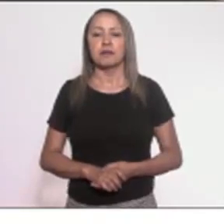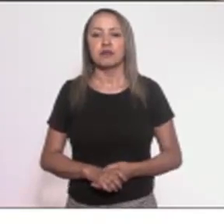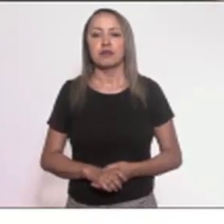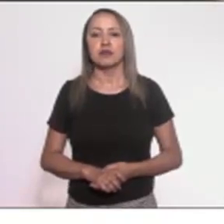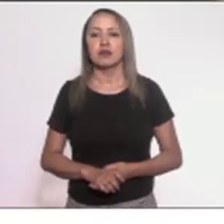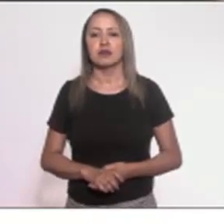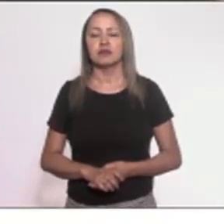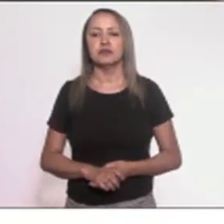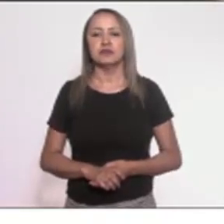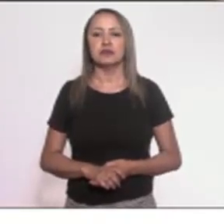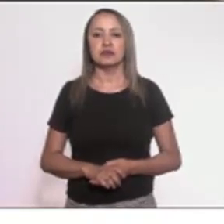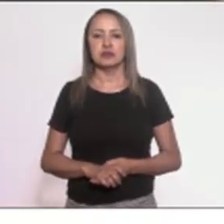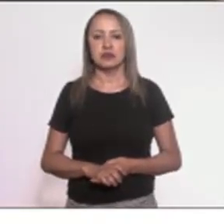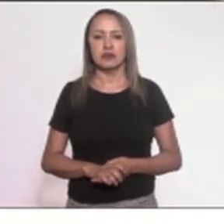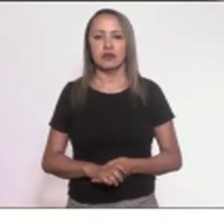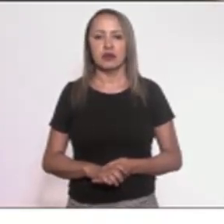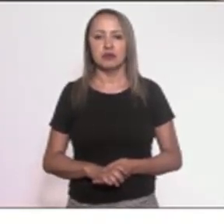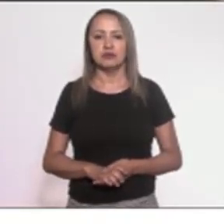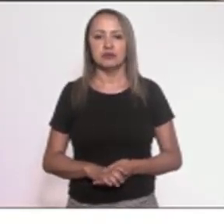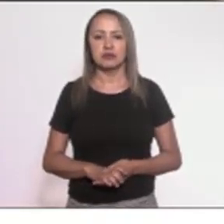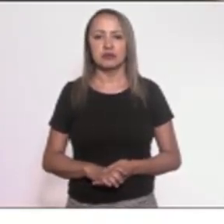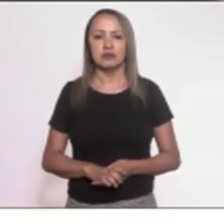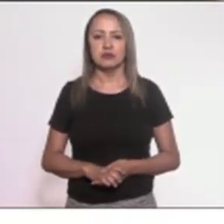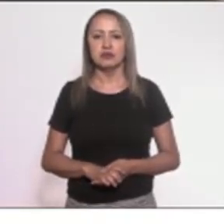aqui mantemos a nossa